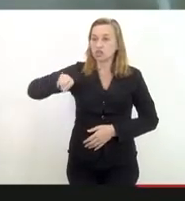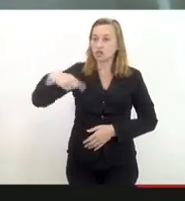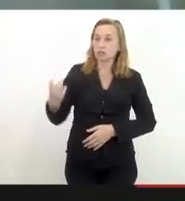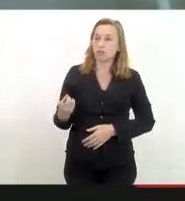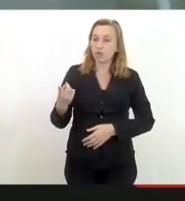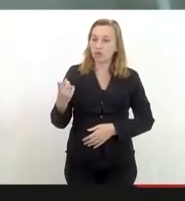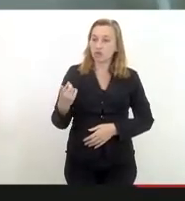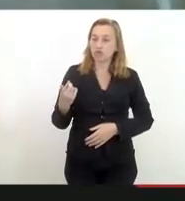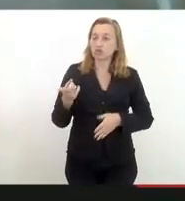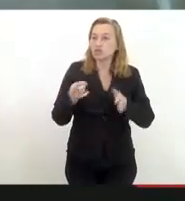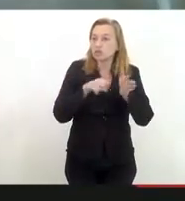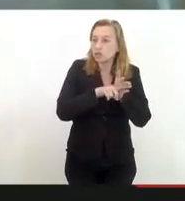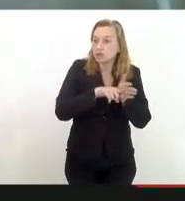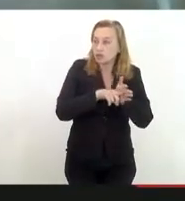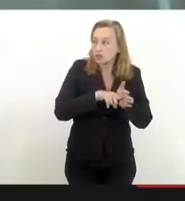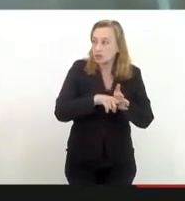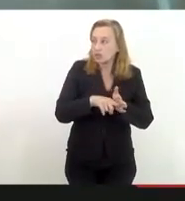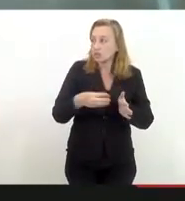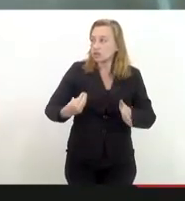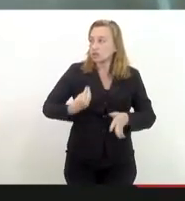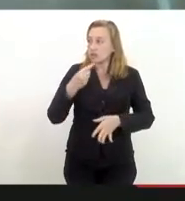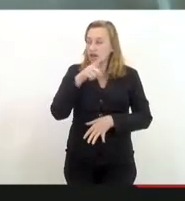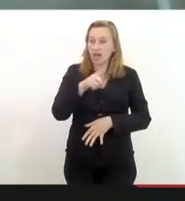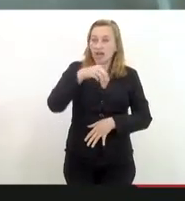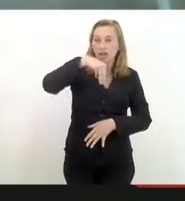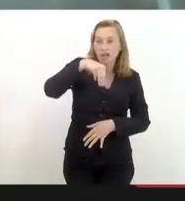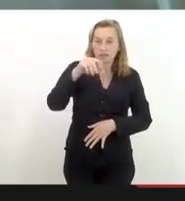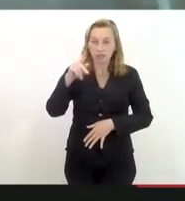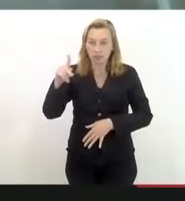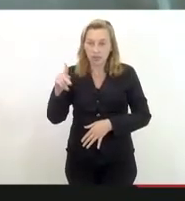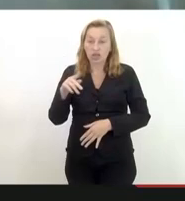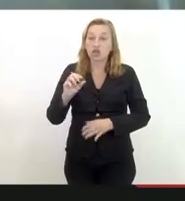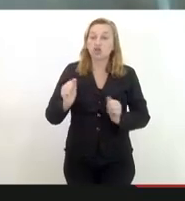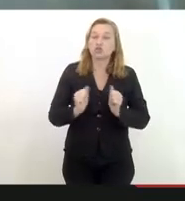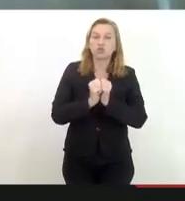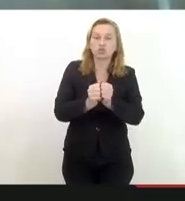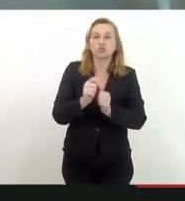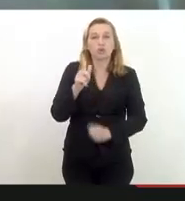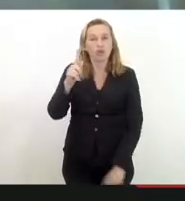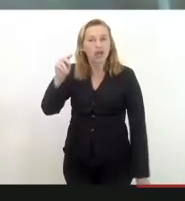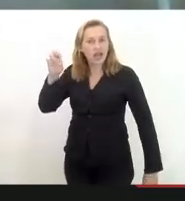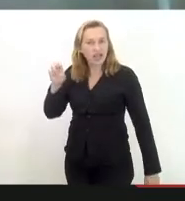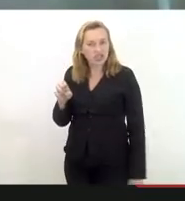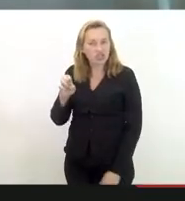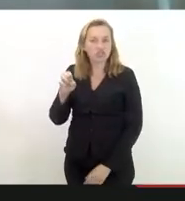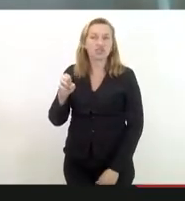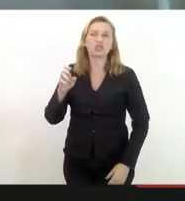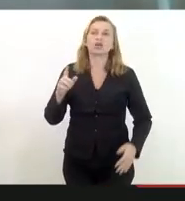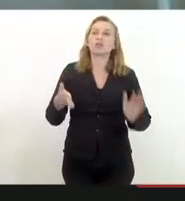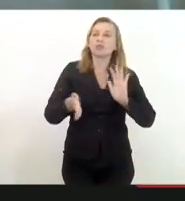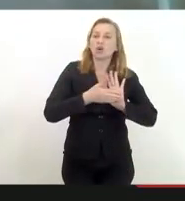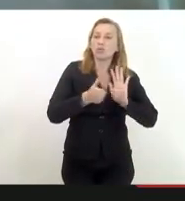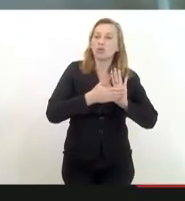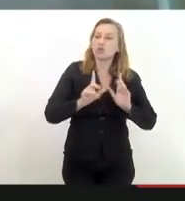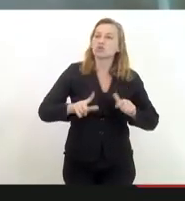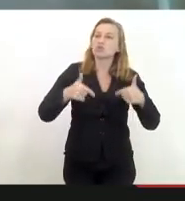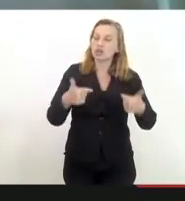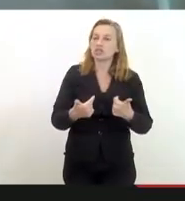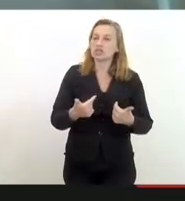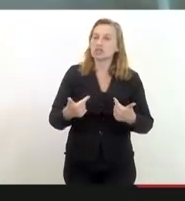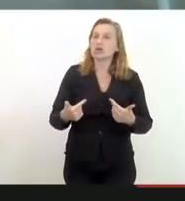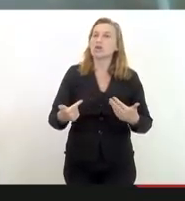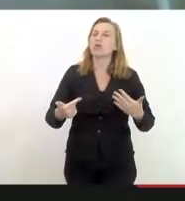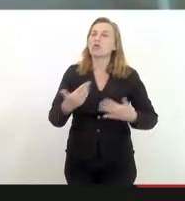uma inspeção presencial do MP junto com o GAT, foi proposta uma ação civil pública